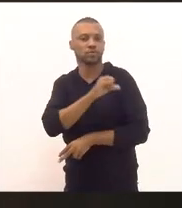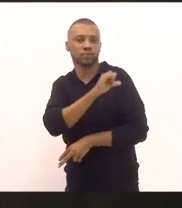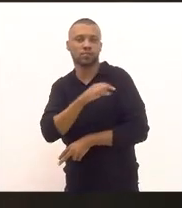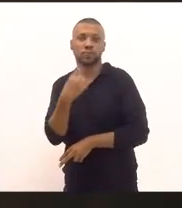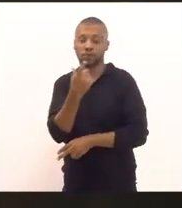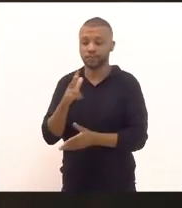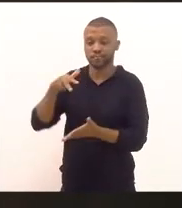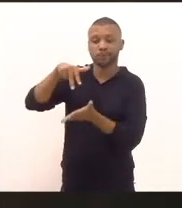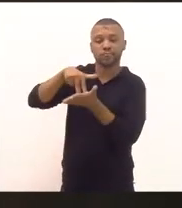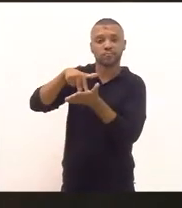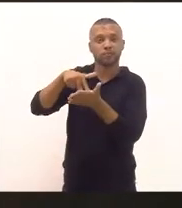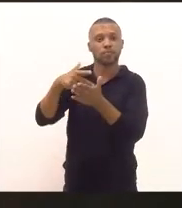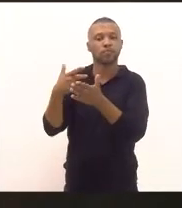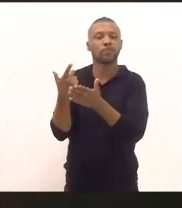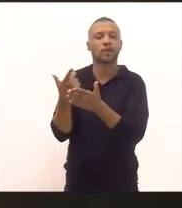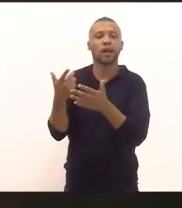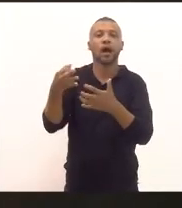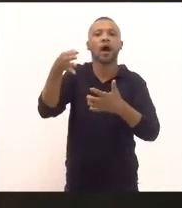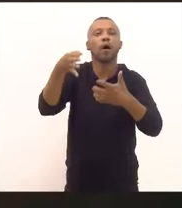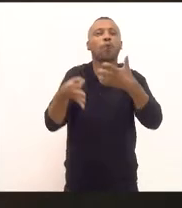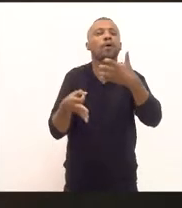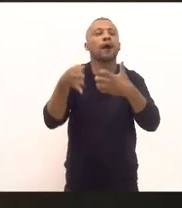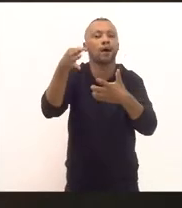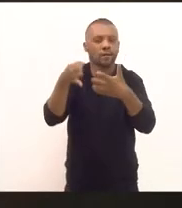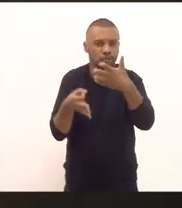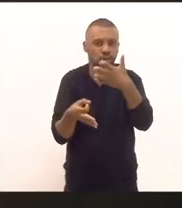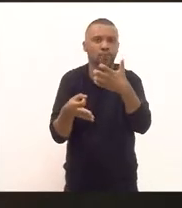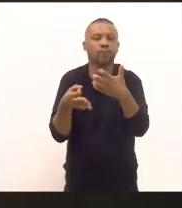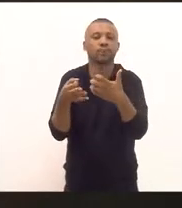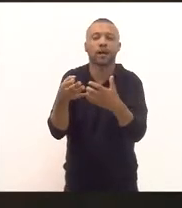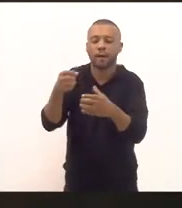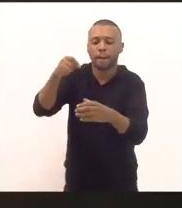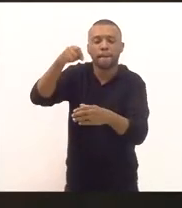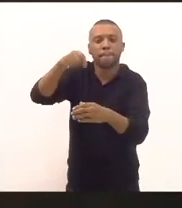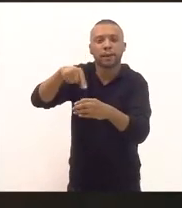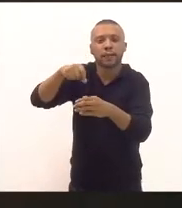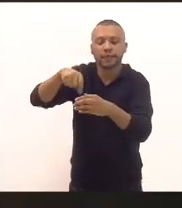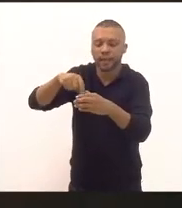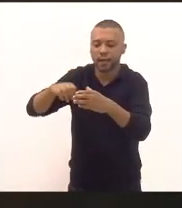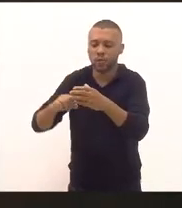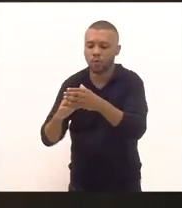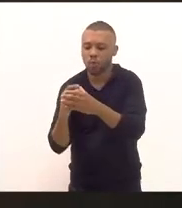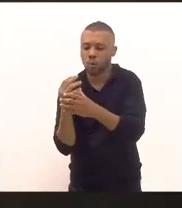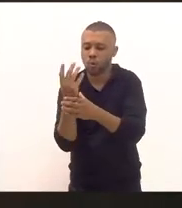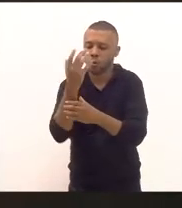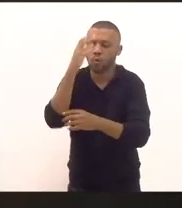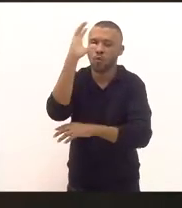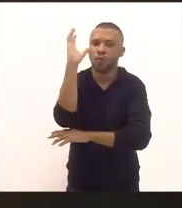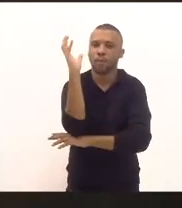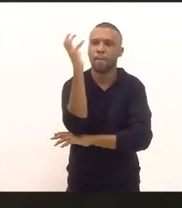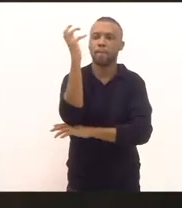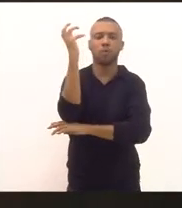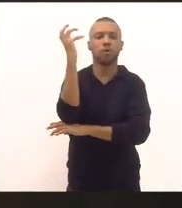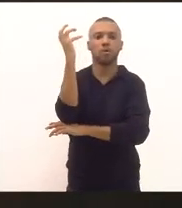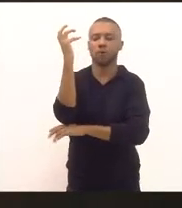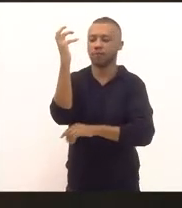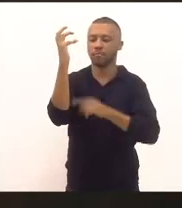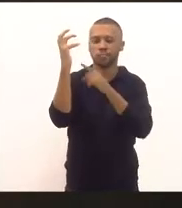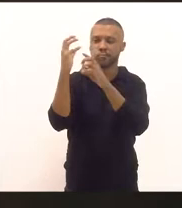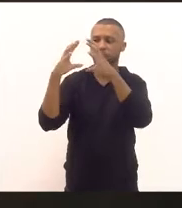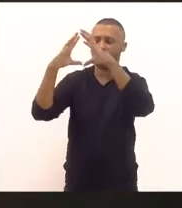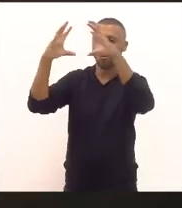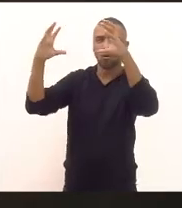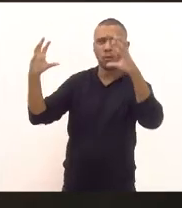fomos ali a universidade rural plantar o iroko e o quanto que isso uma meninazinha é